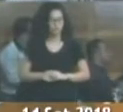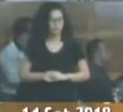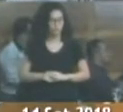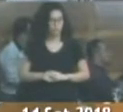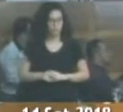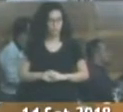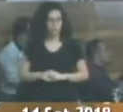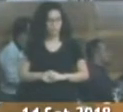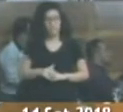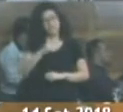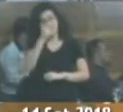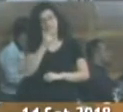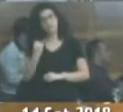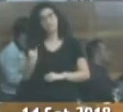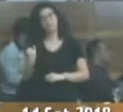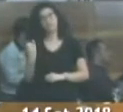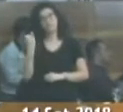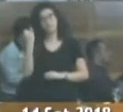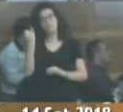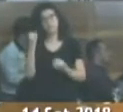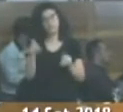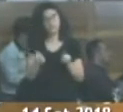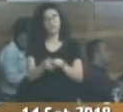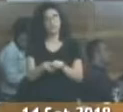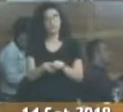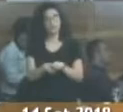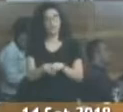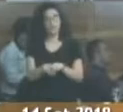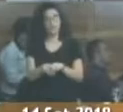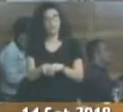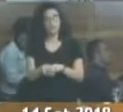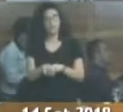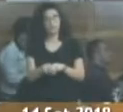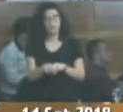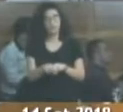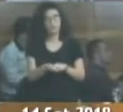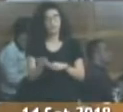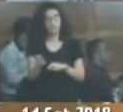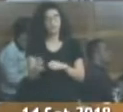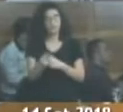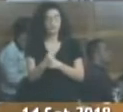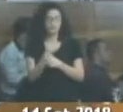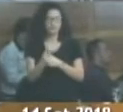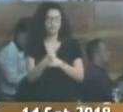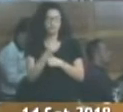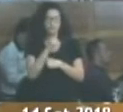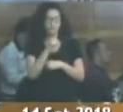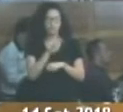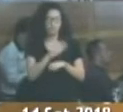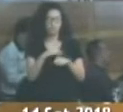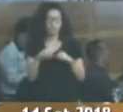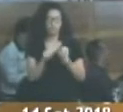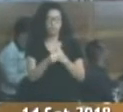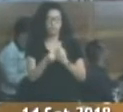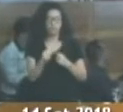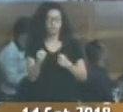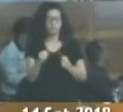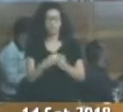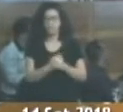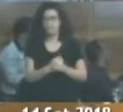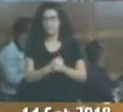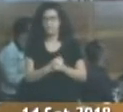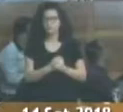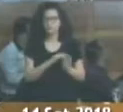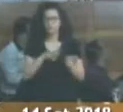muito importante, né, com a colaboração da proteção da Baía da Ilha Grande. Né? E, além